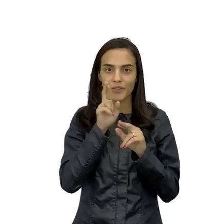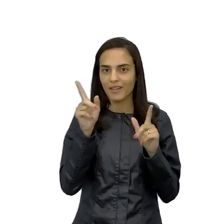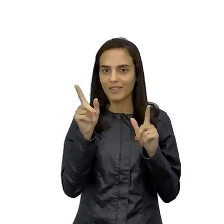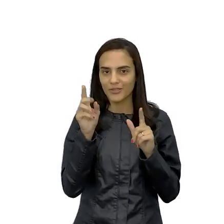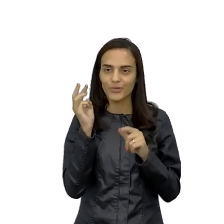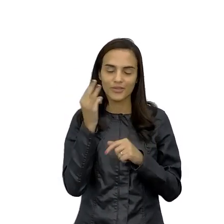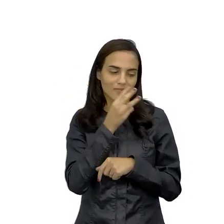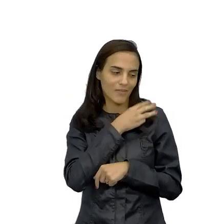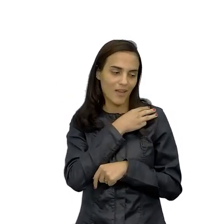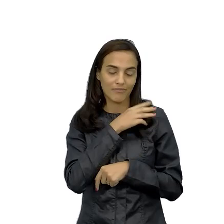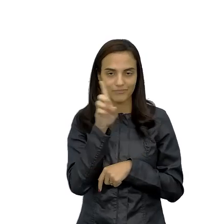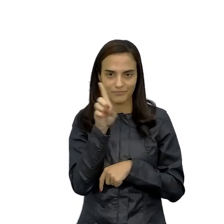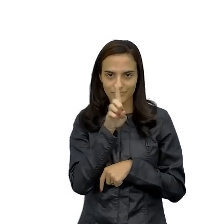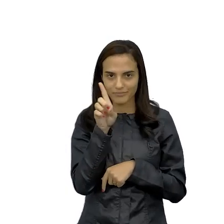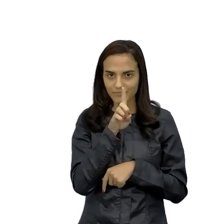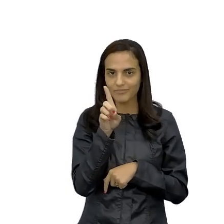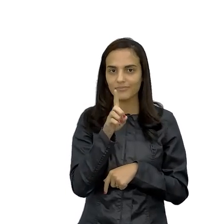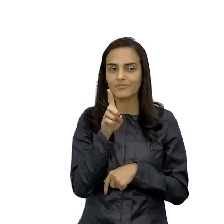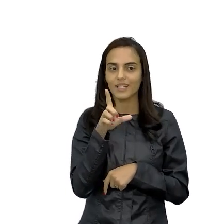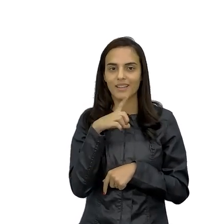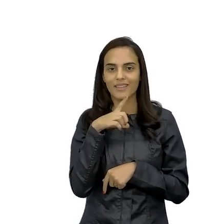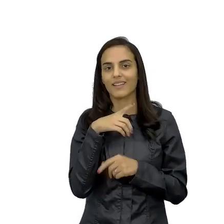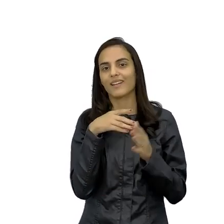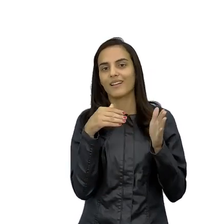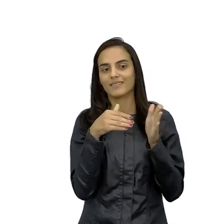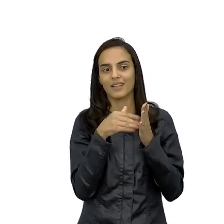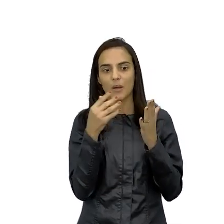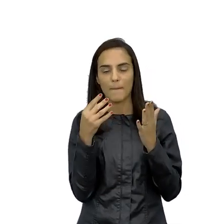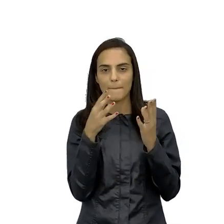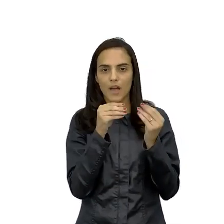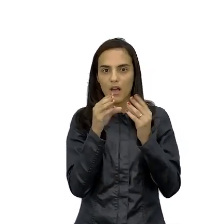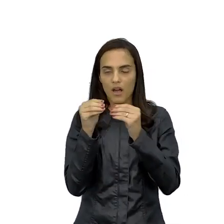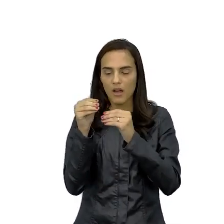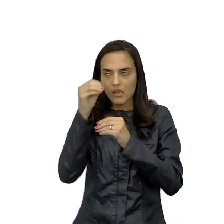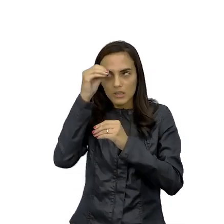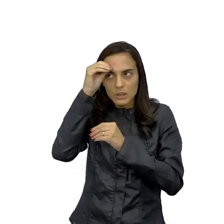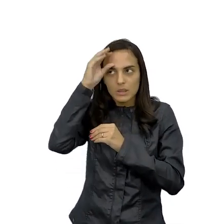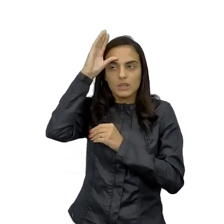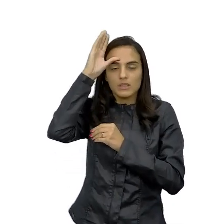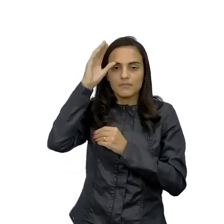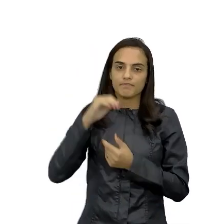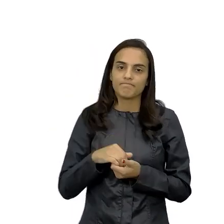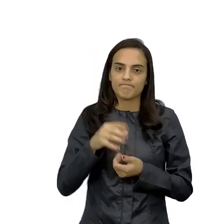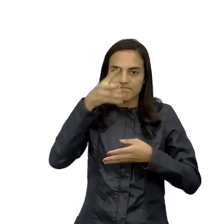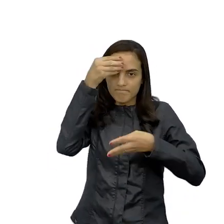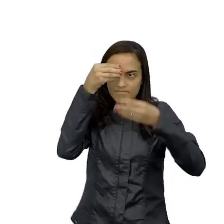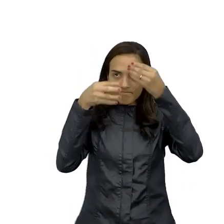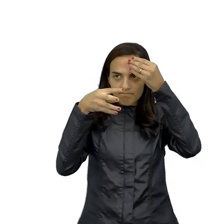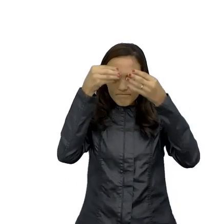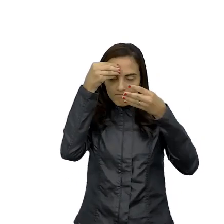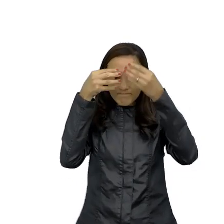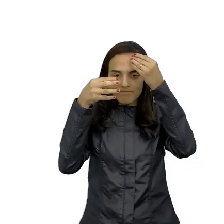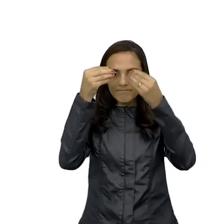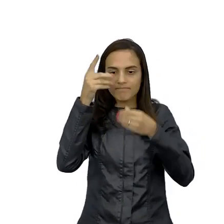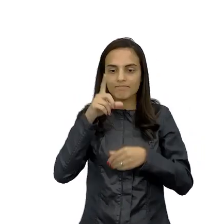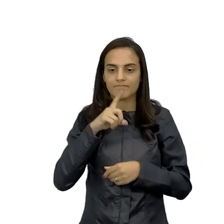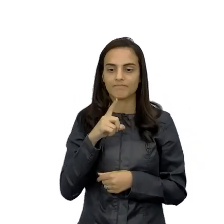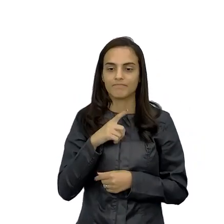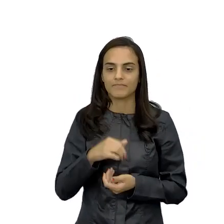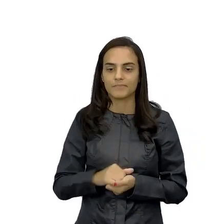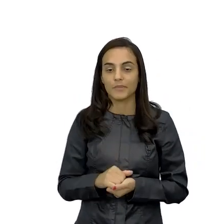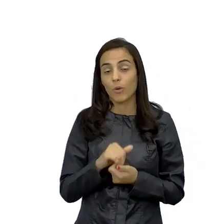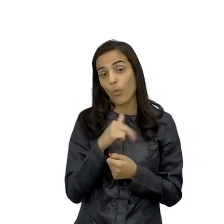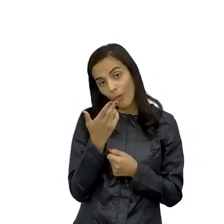médio. Muitas vezes ele tem até um acúmulo de conhecimentos que foram suprimidos ou